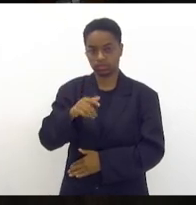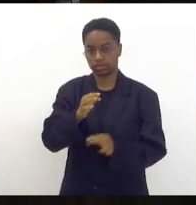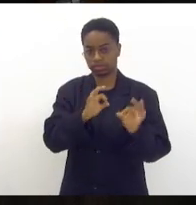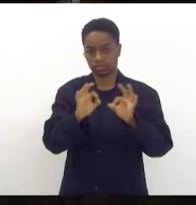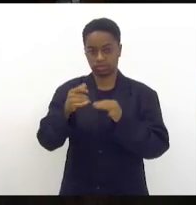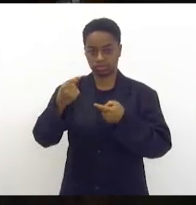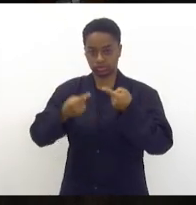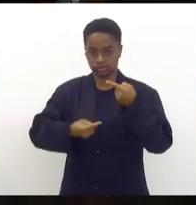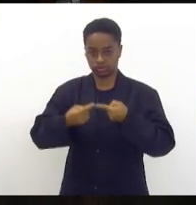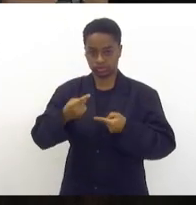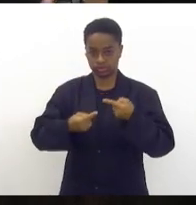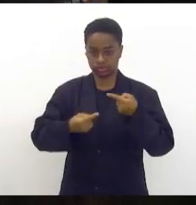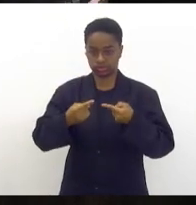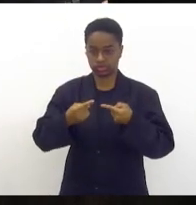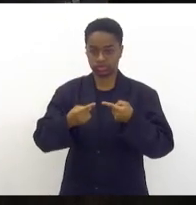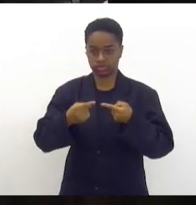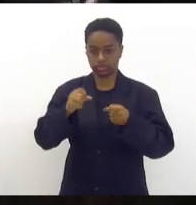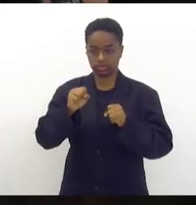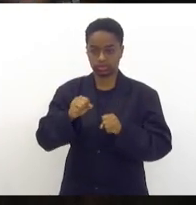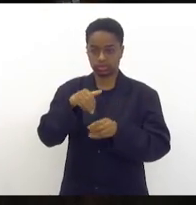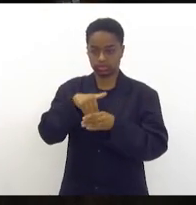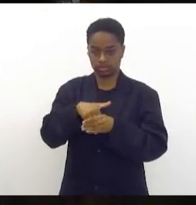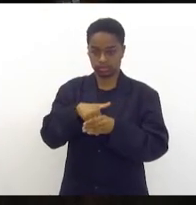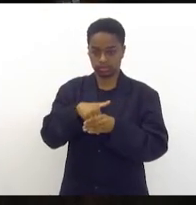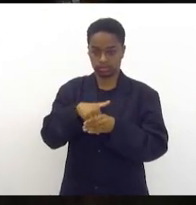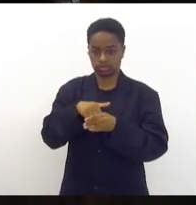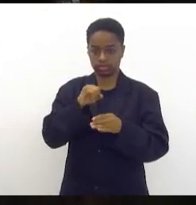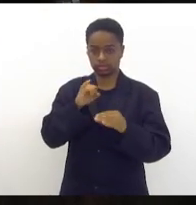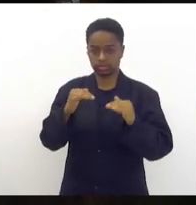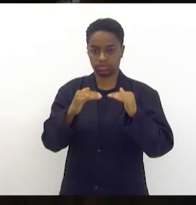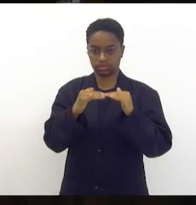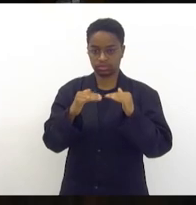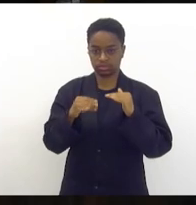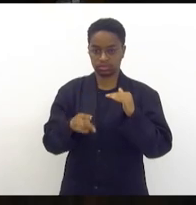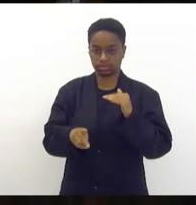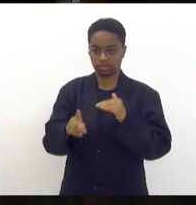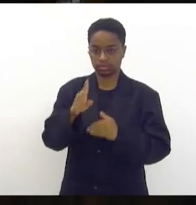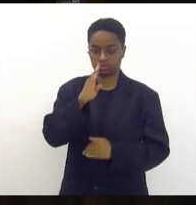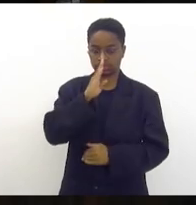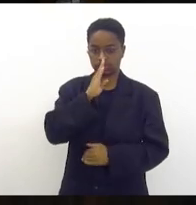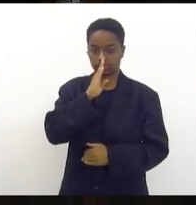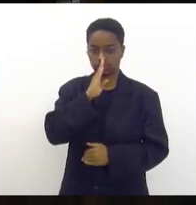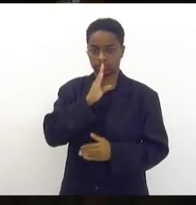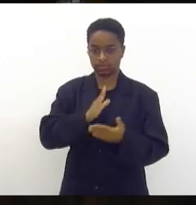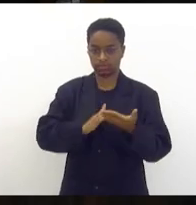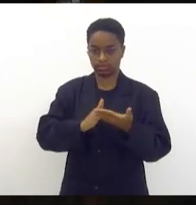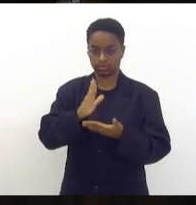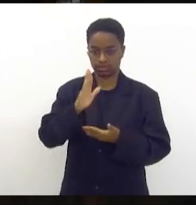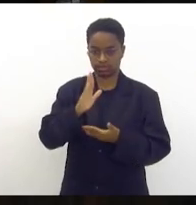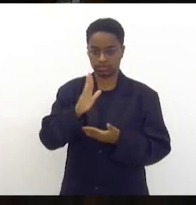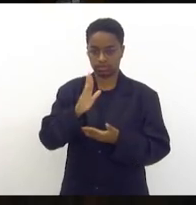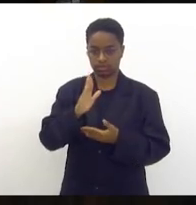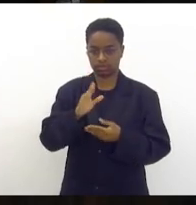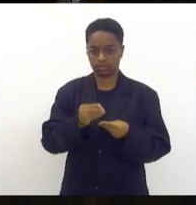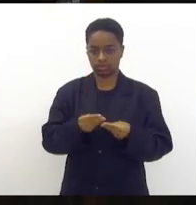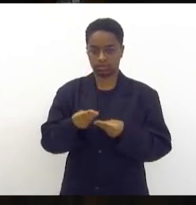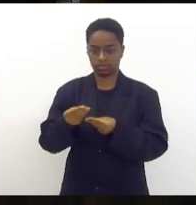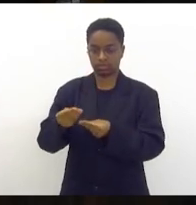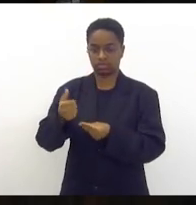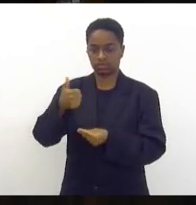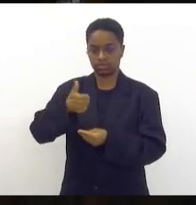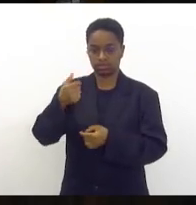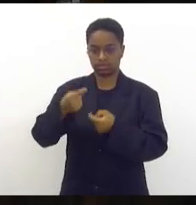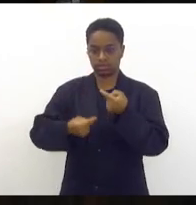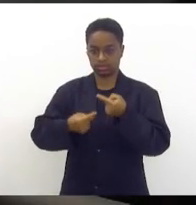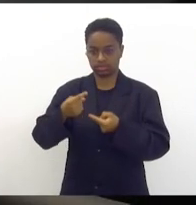queira discutir, em votação. Sou que aprovo, permanece como estão, aprovado, em primeira